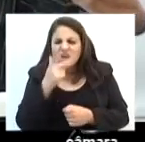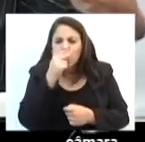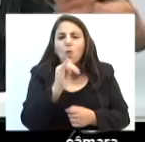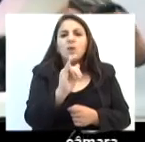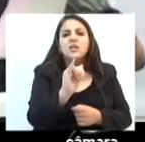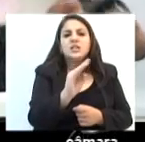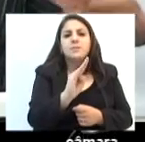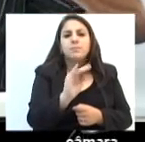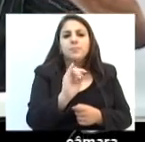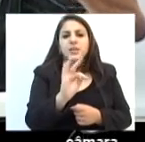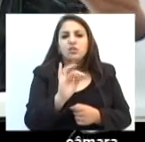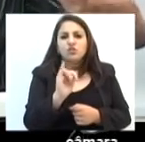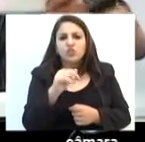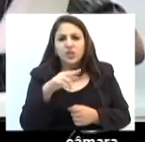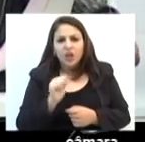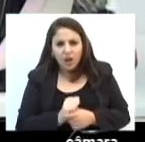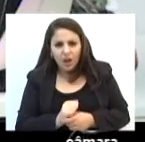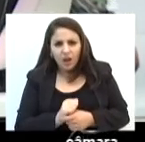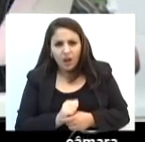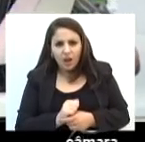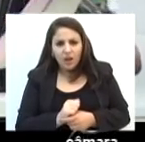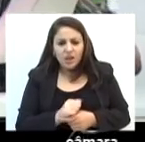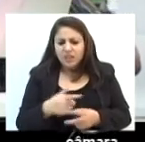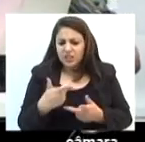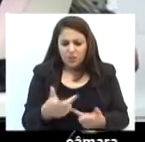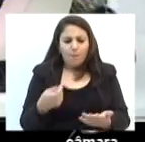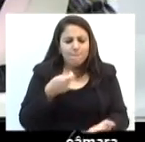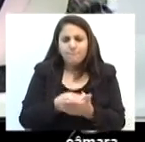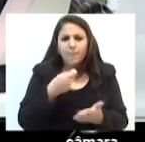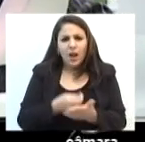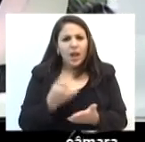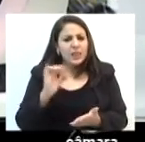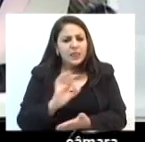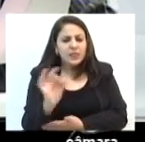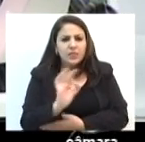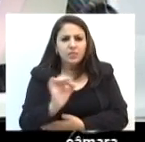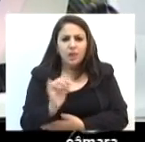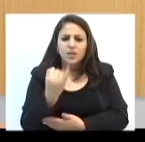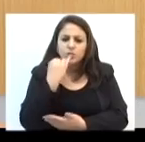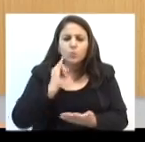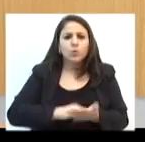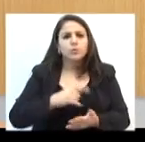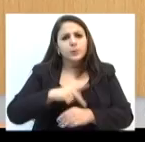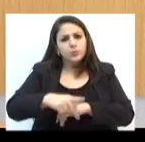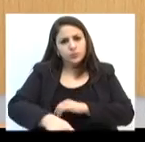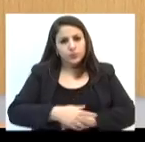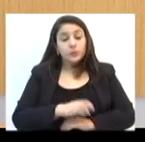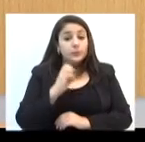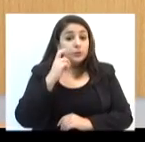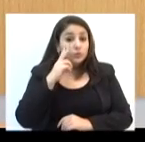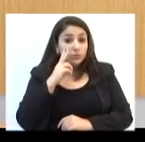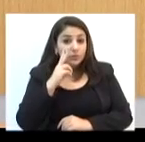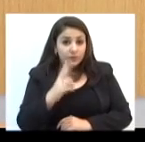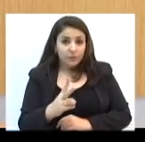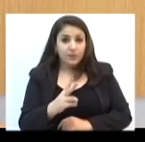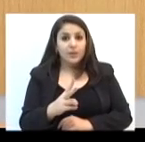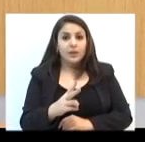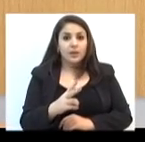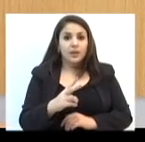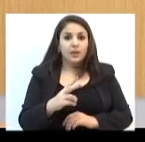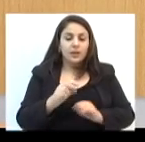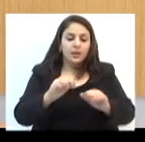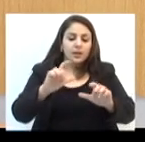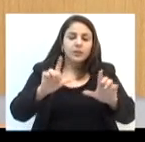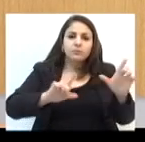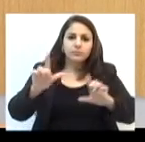de Ibitinga, lá do diabo que eu parta, que não deixa um centavo de imposto para a cidade de Passo Fundo. Para assistir na íntegra